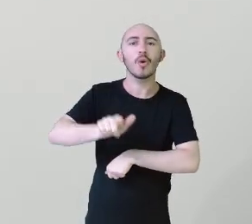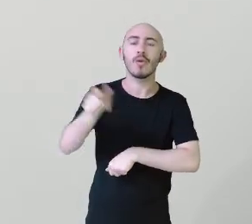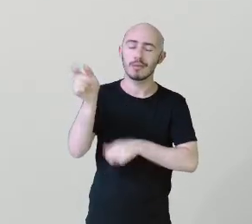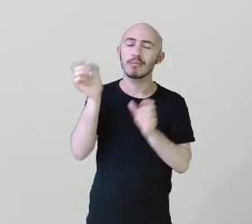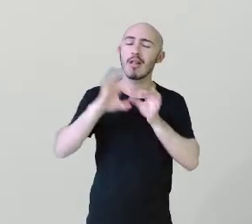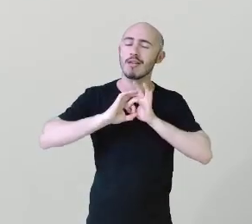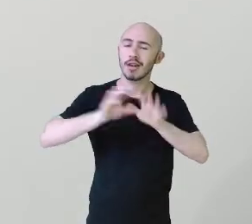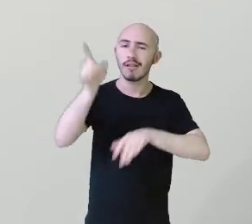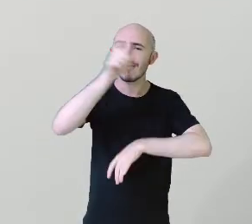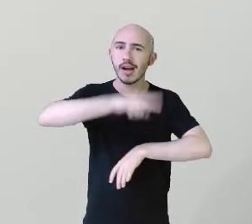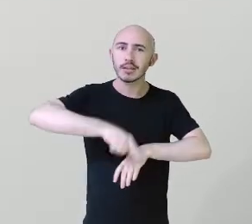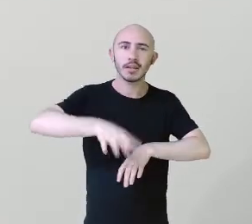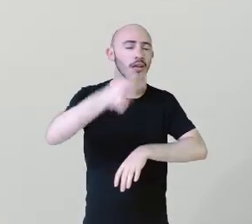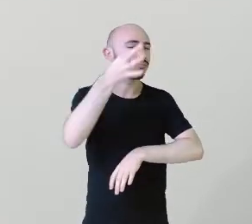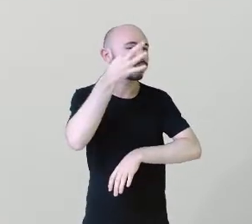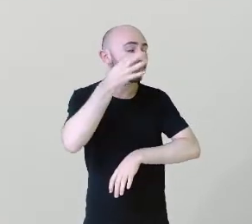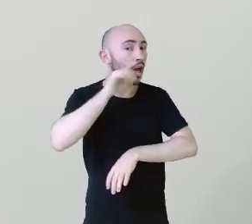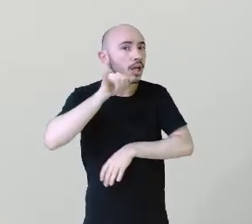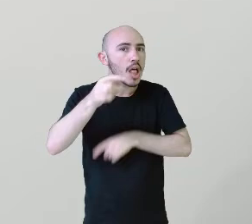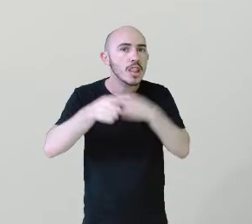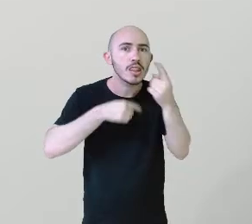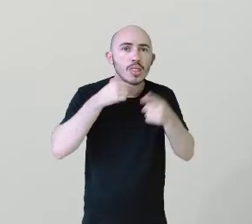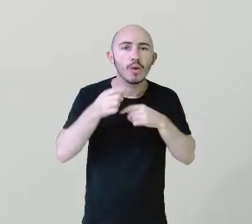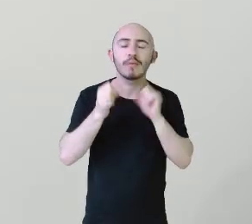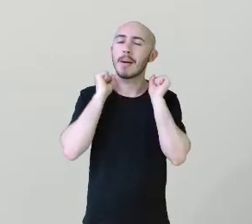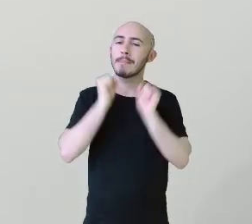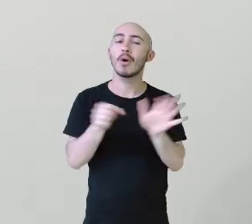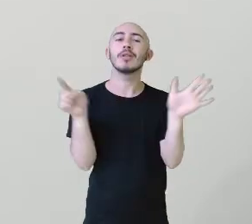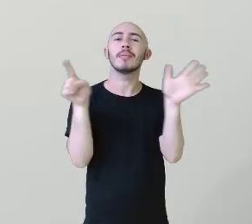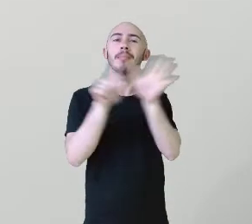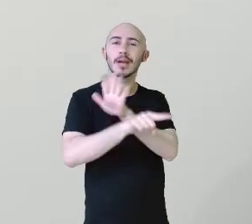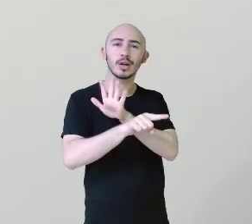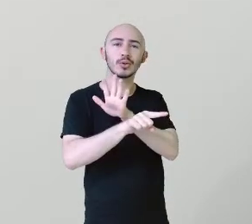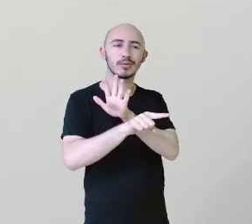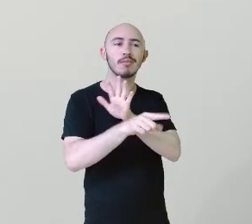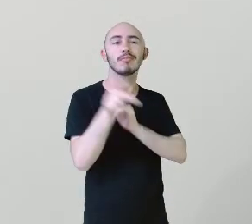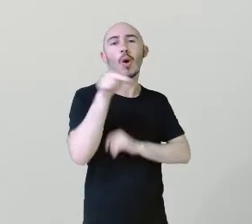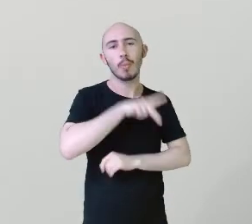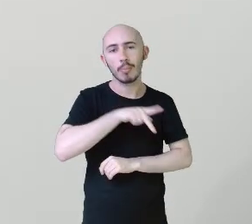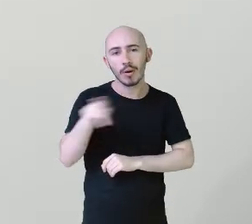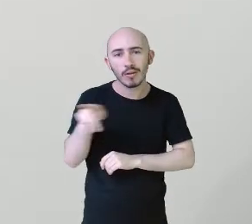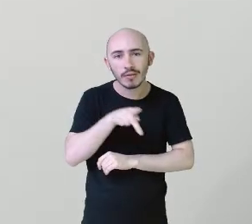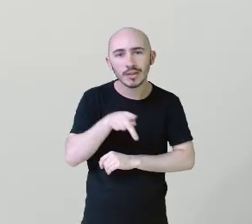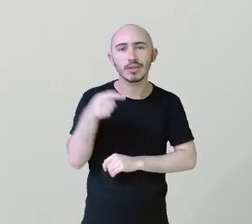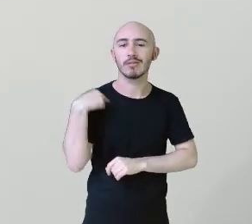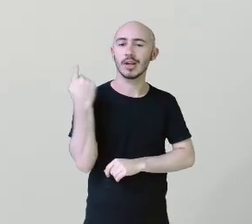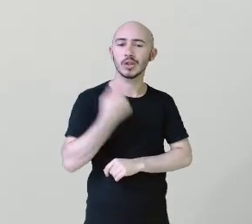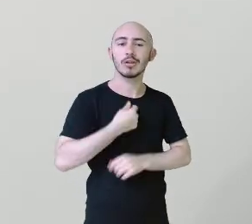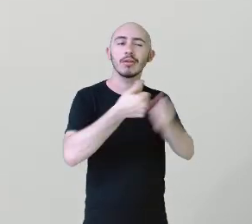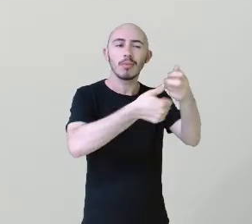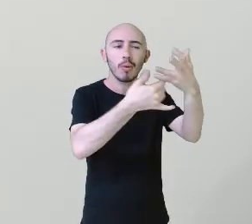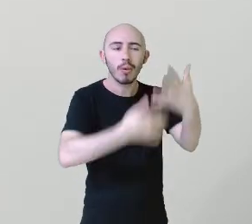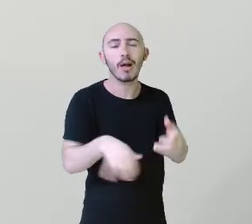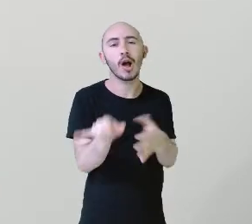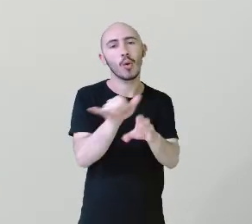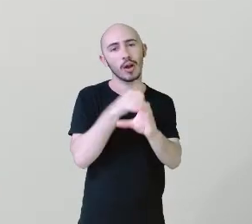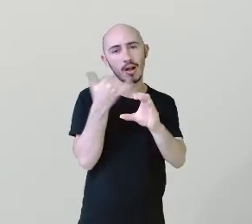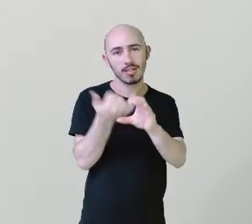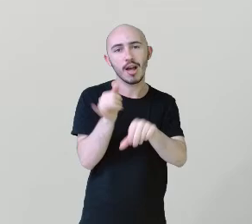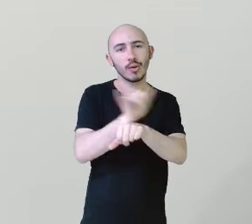estar no canal. E se tiver alguma dúvida, quiser tirar alguma dúvida, faz a pergunta que a gente responde lá no canal para